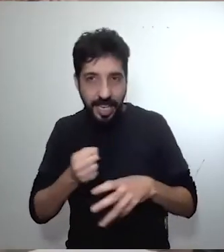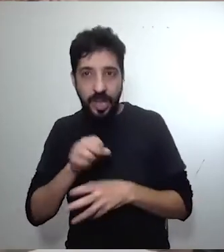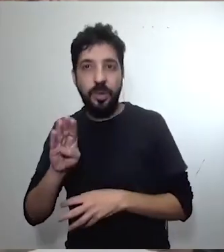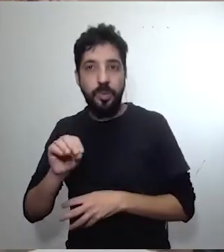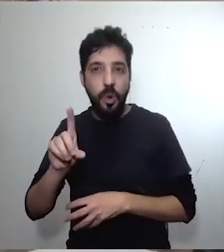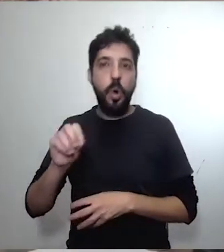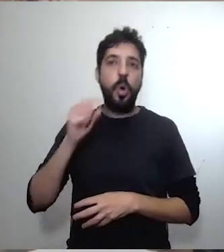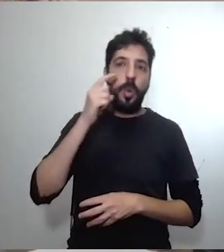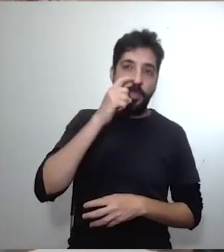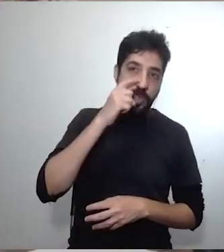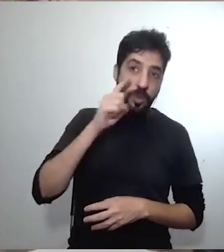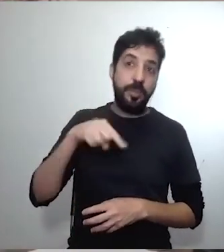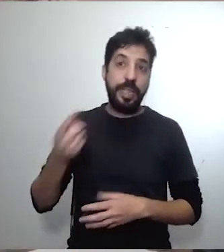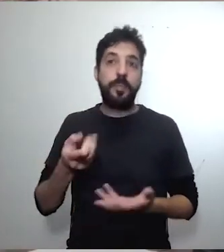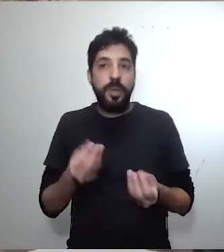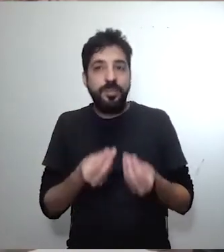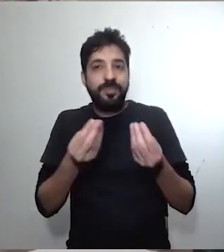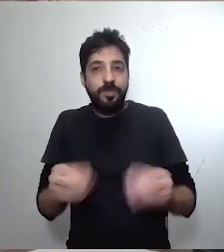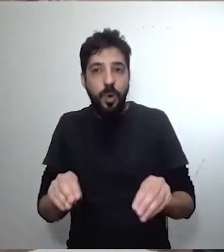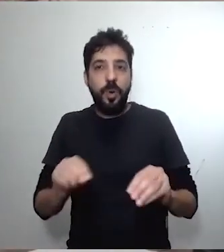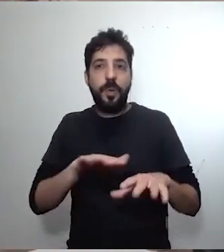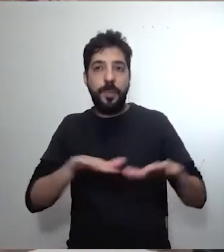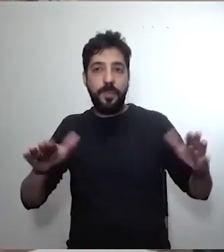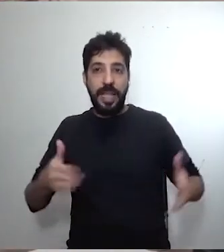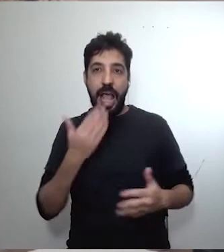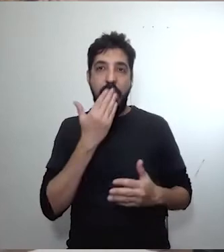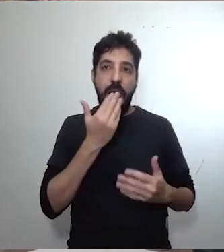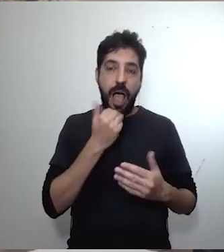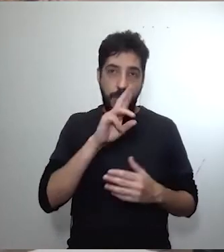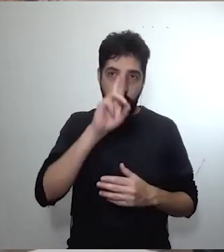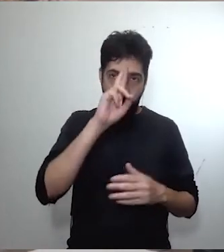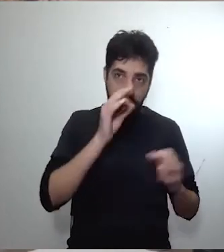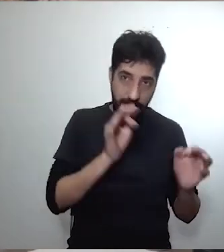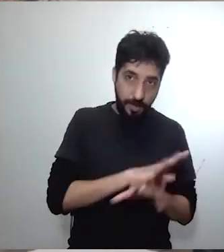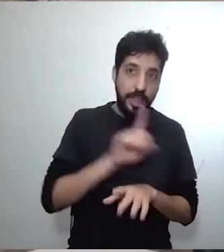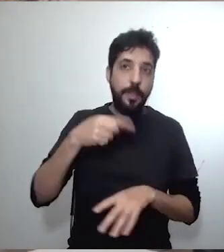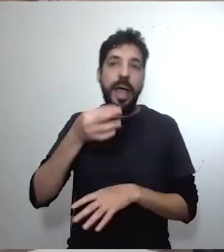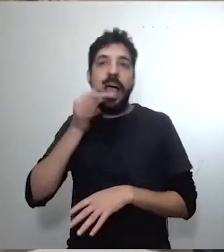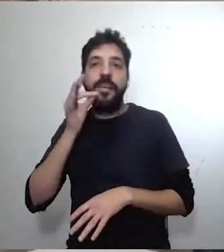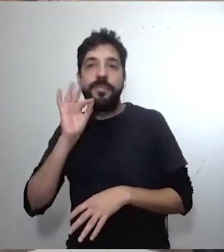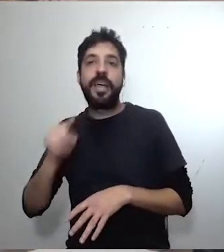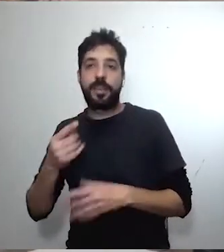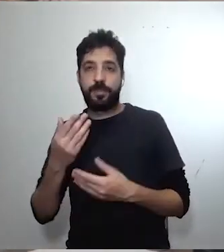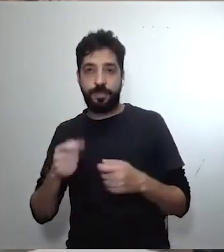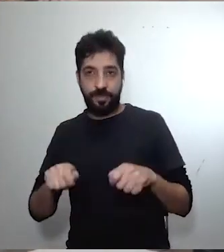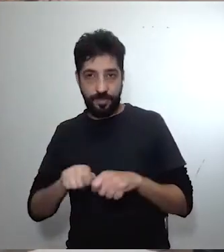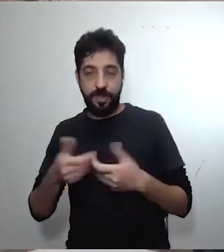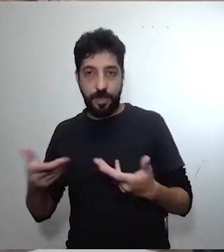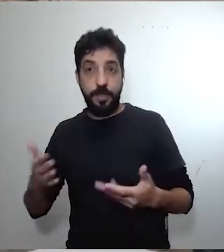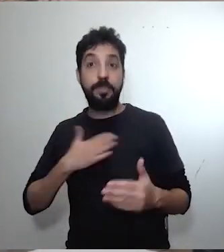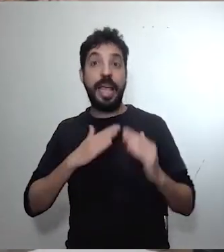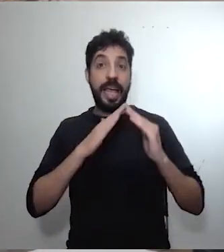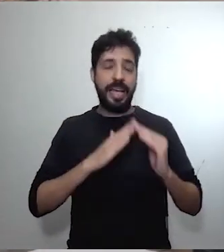bolos, biscoitos, que seriam servidos, né, depois do almoço, na parte da tarde no café. E na minha